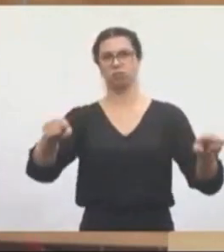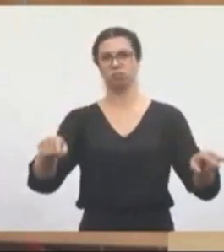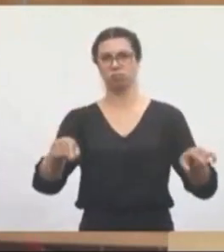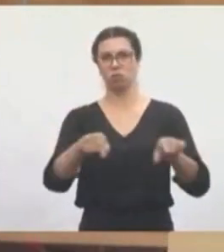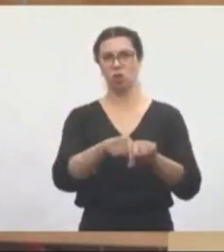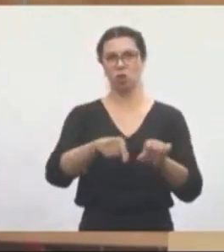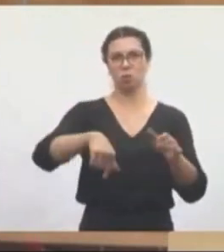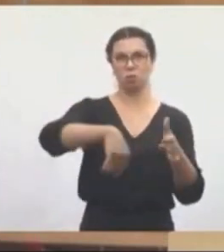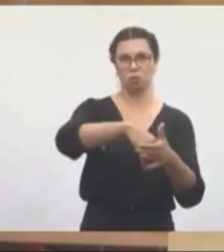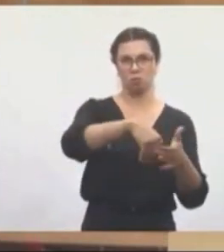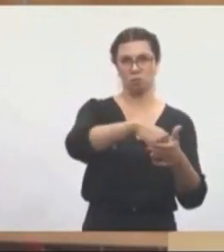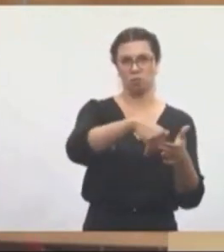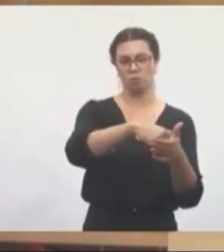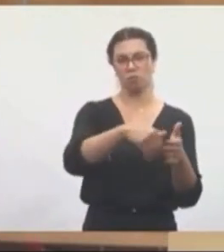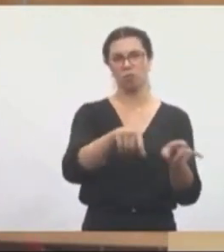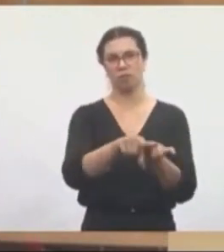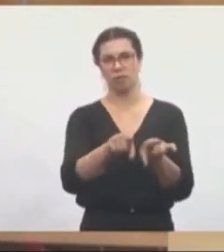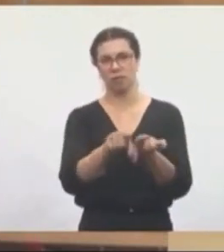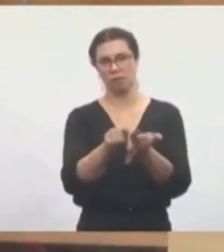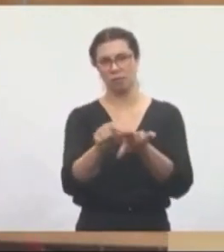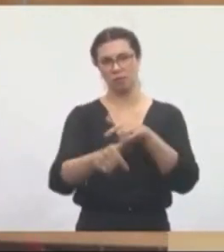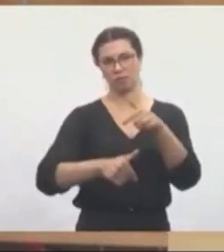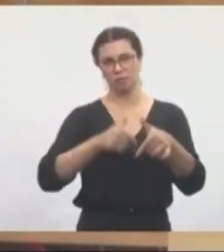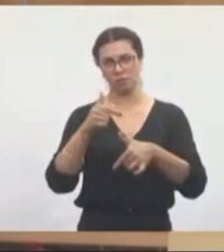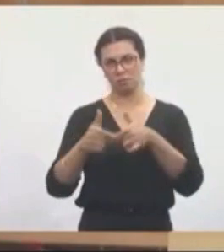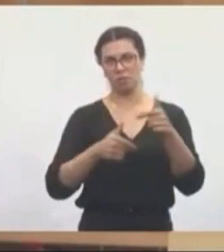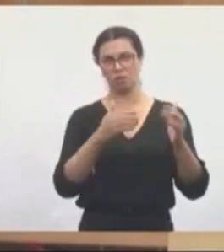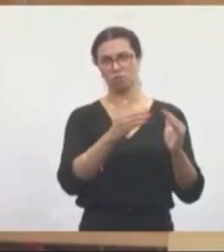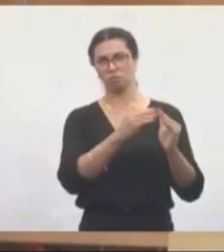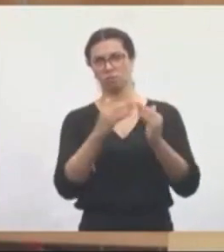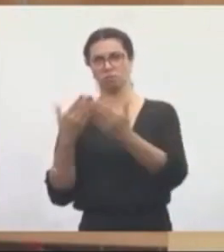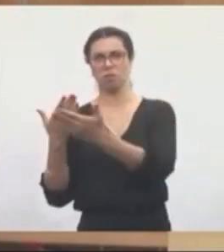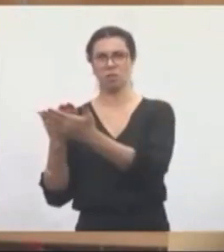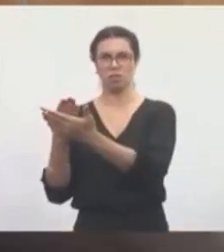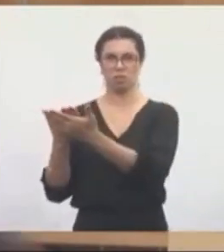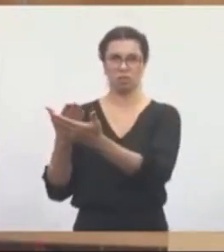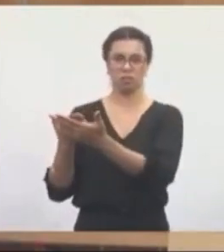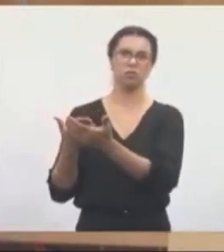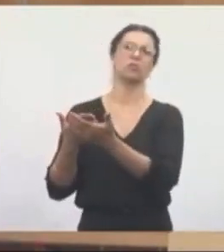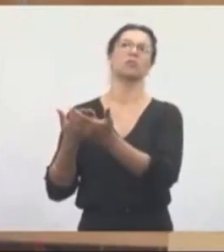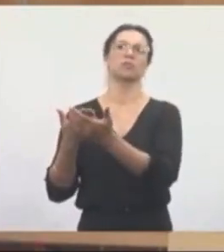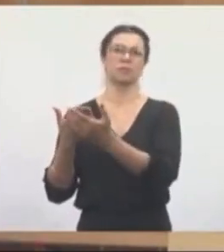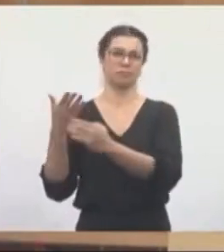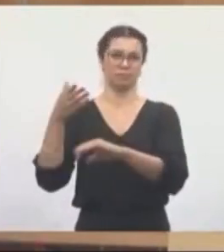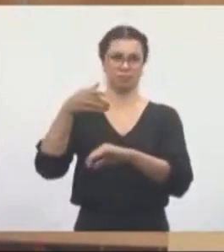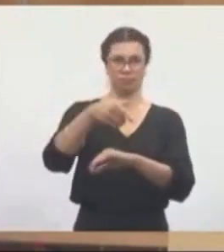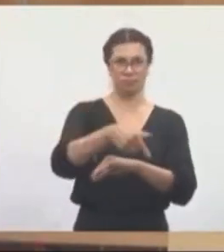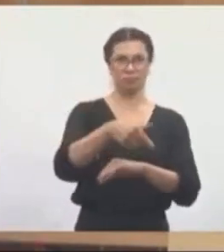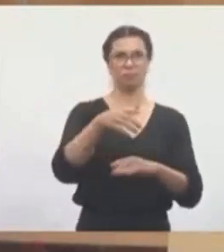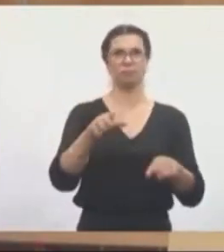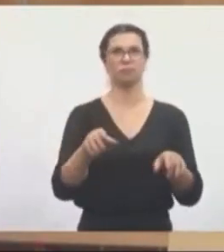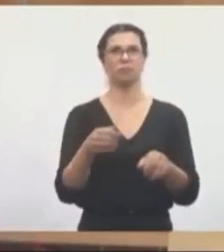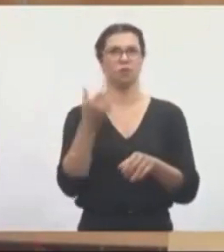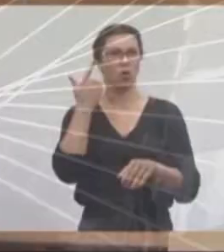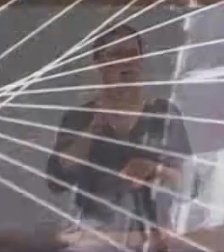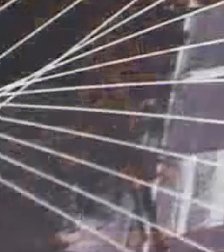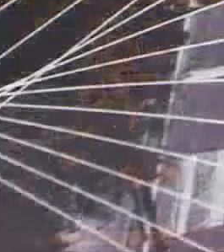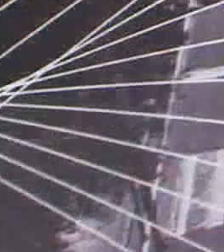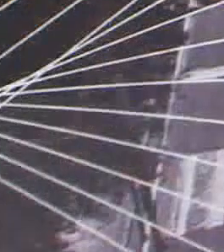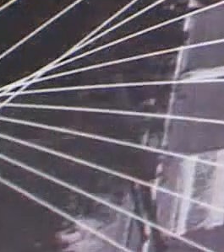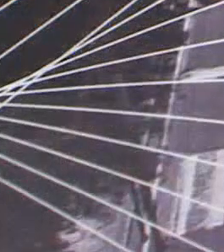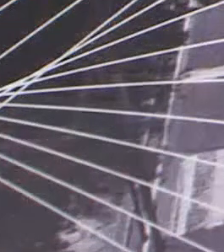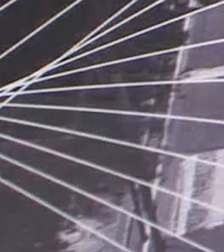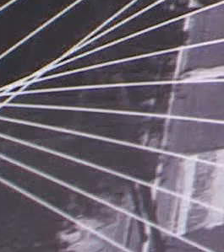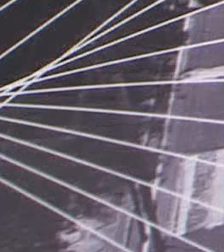também aos funcionários aí da escola também, tá? Então, eu fico muito feliz da gente estar podendo